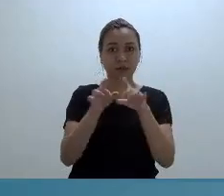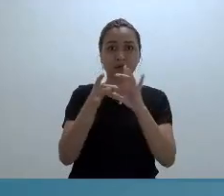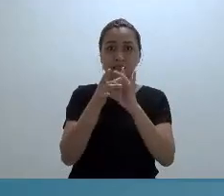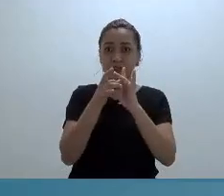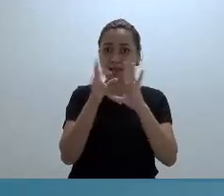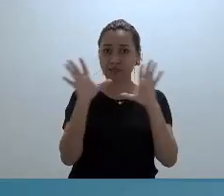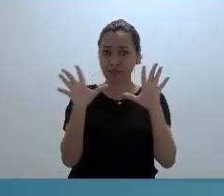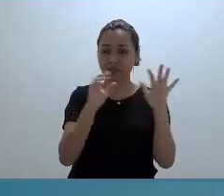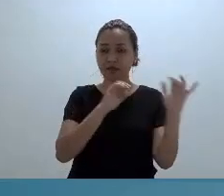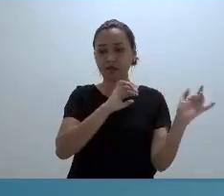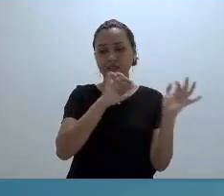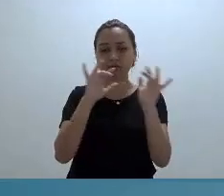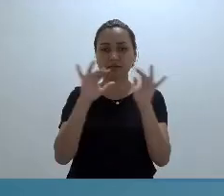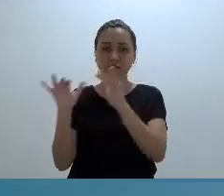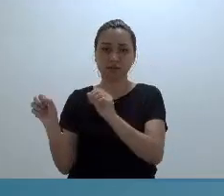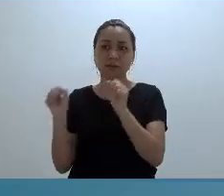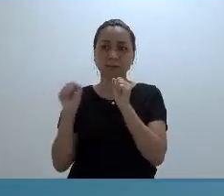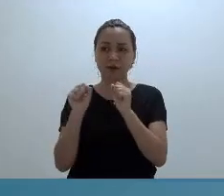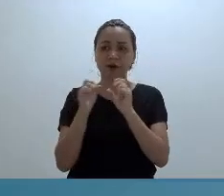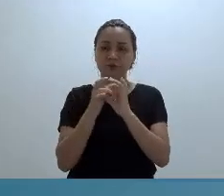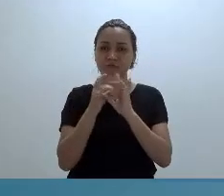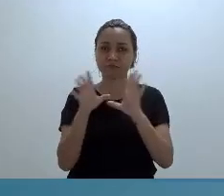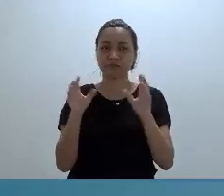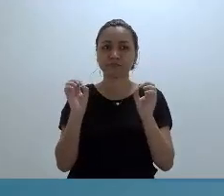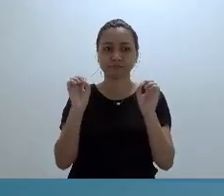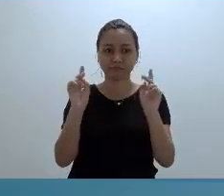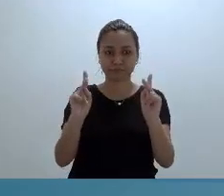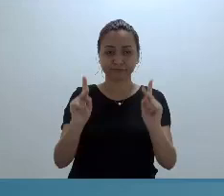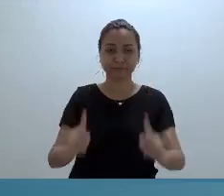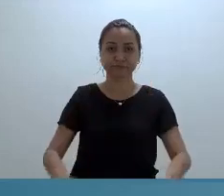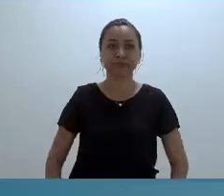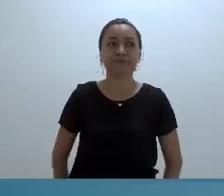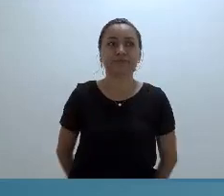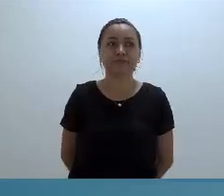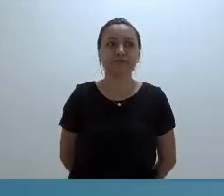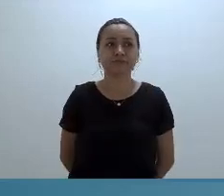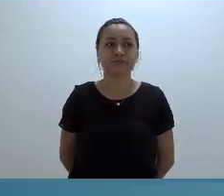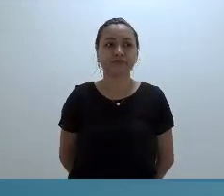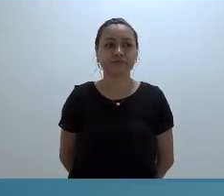no KBC, mesmo um pouquinho mais difícil.